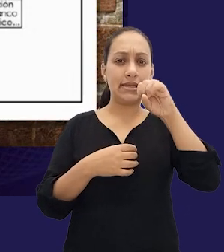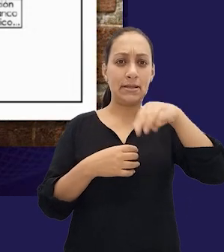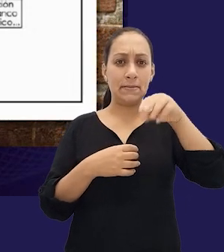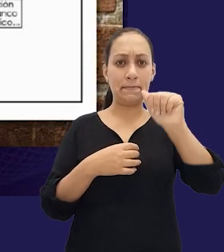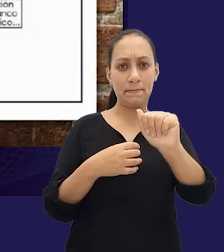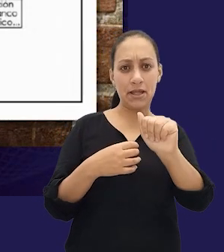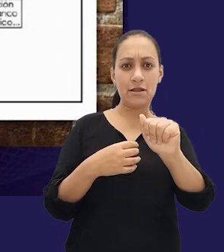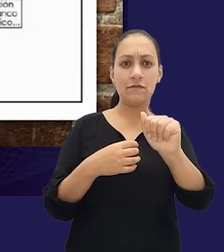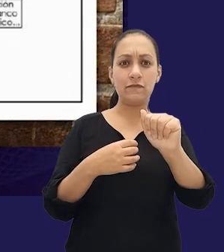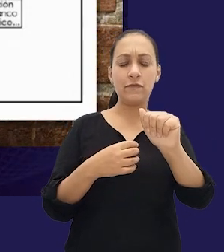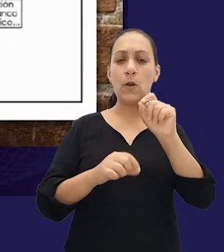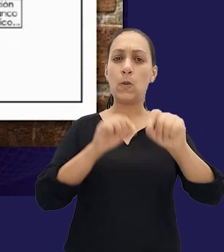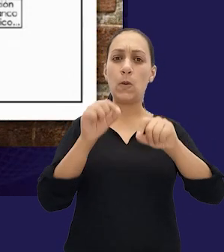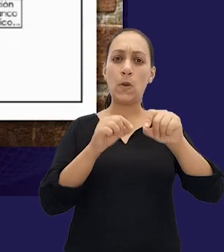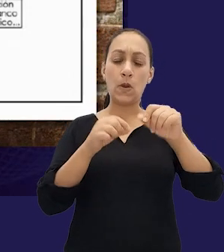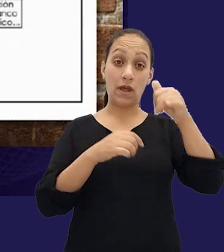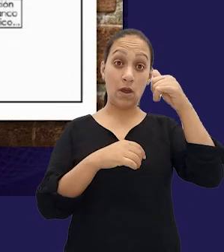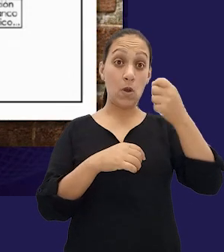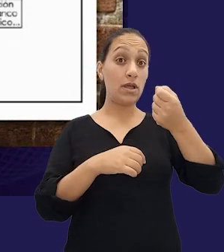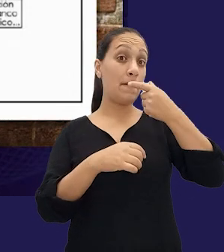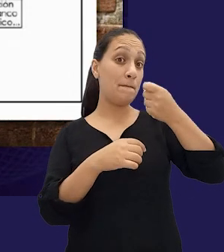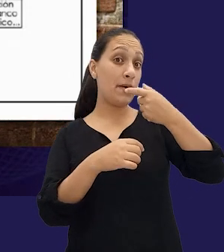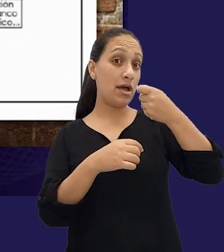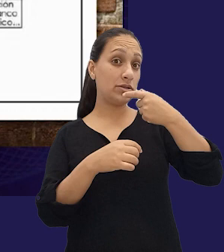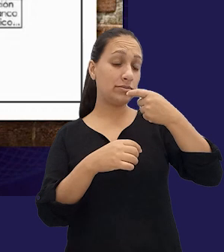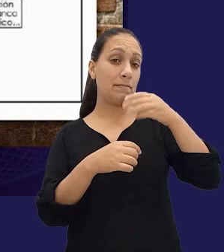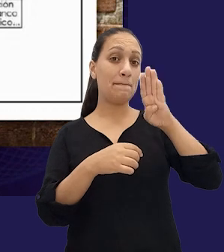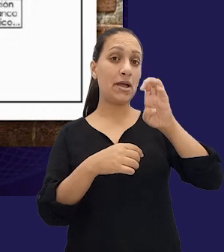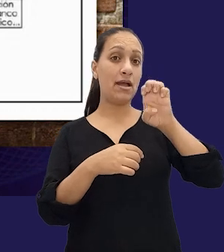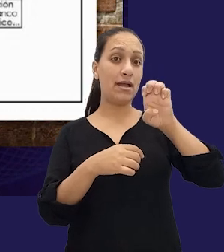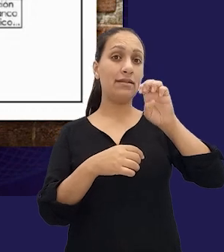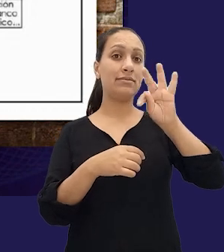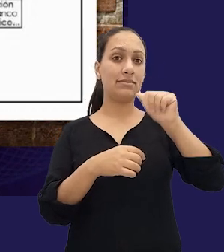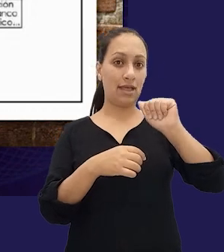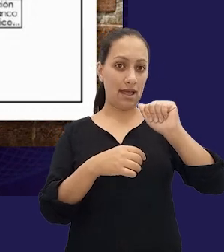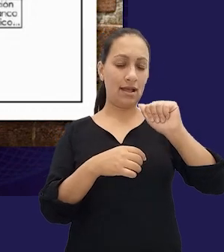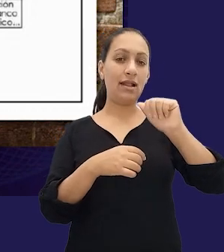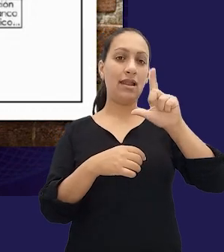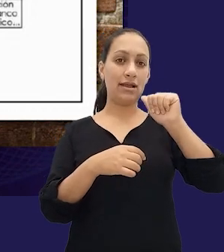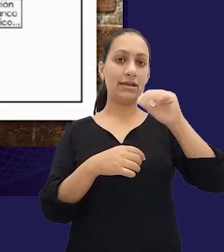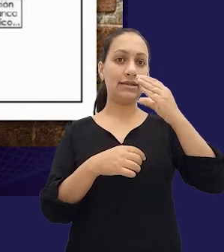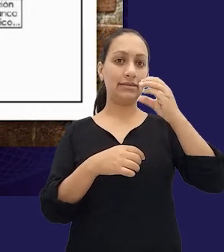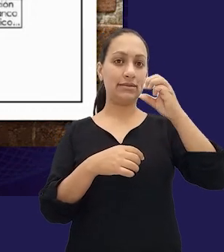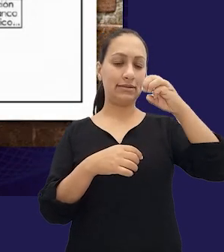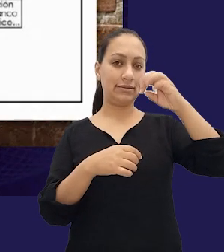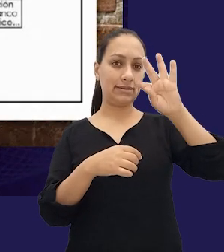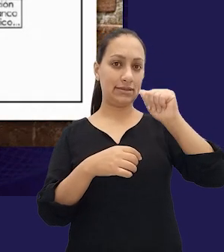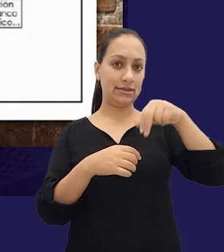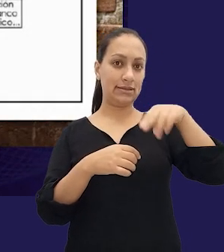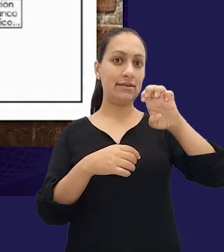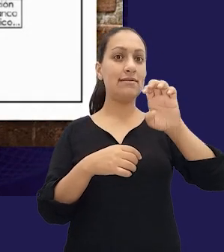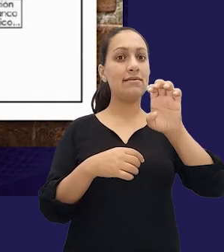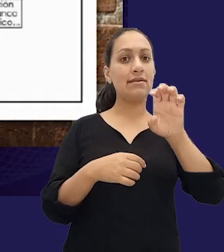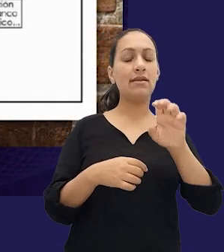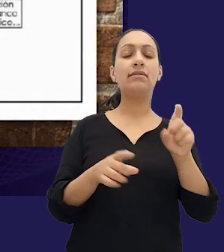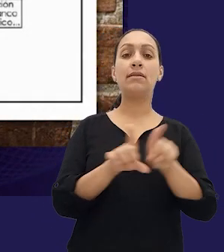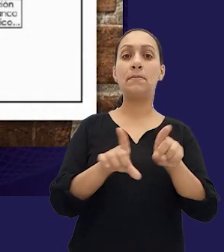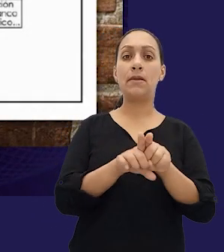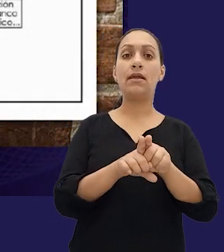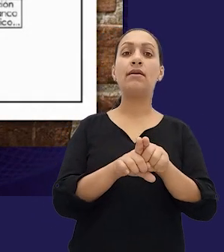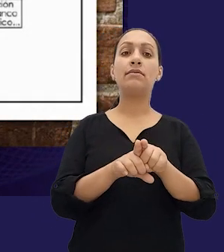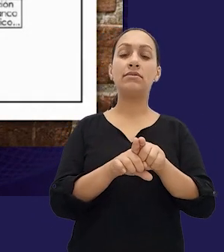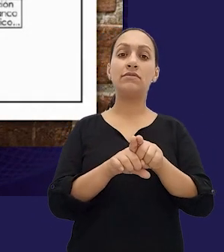os antimicrobianos, especialmente os antibióticos beta-lactâmicos. Então, as enzimas aqui são as beta-lactamases, e